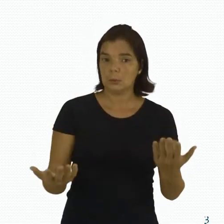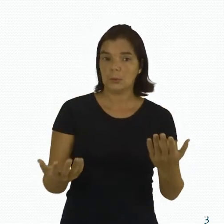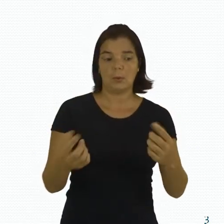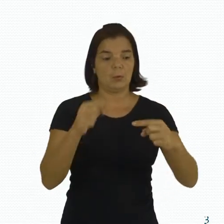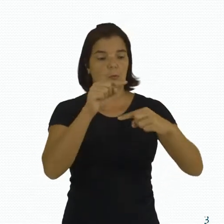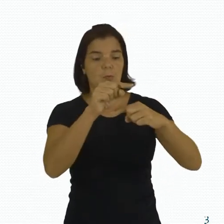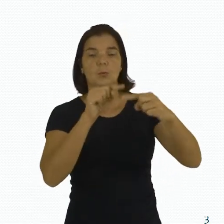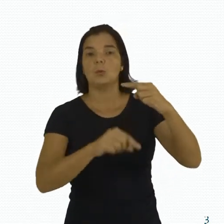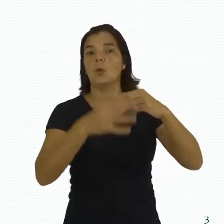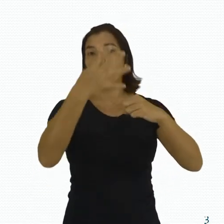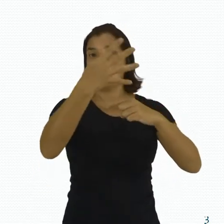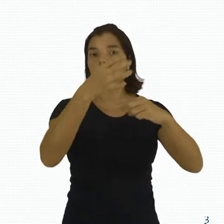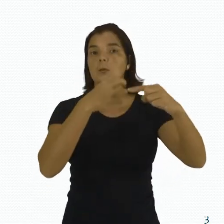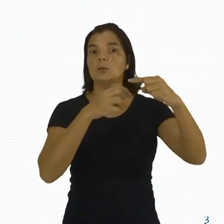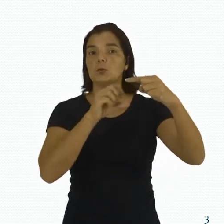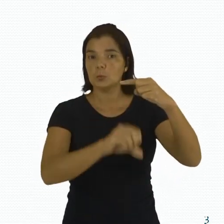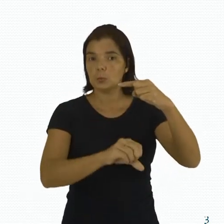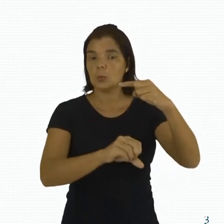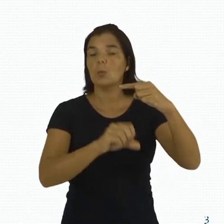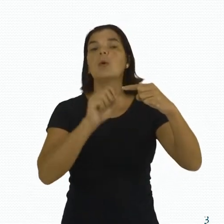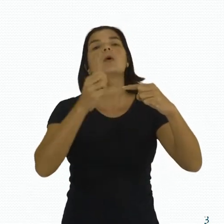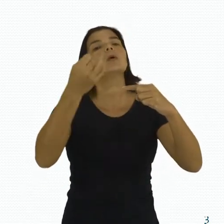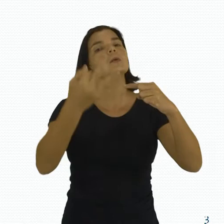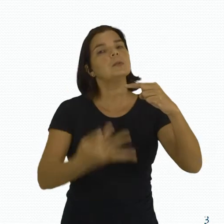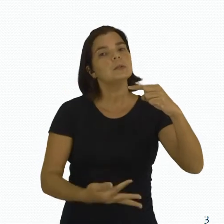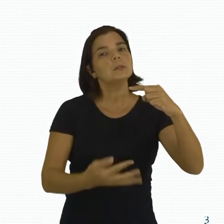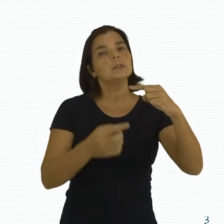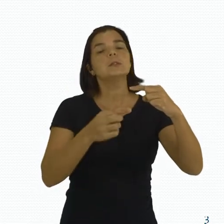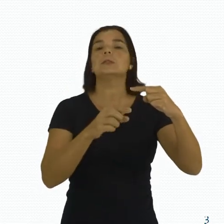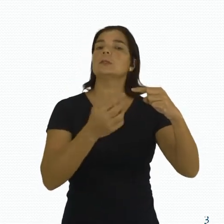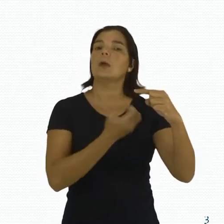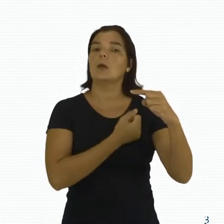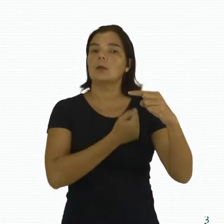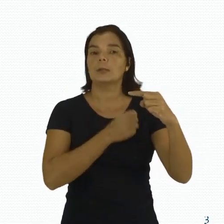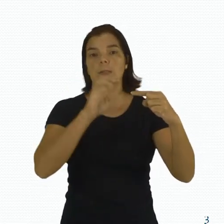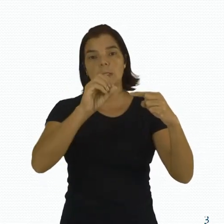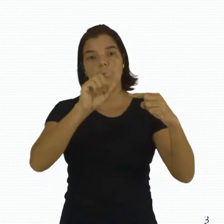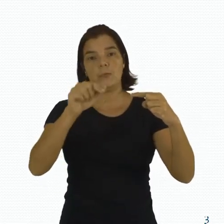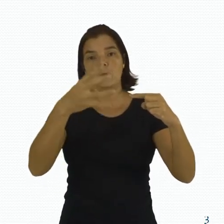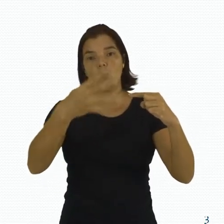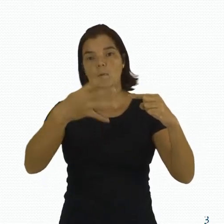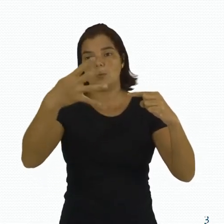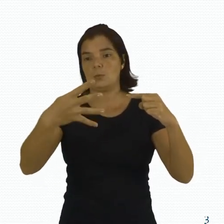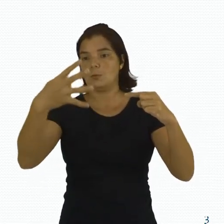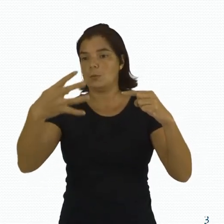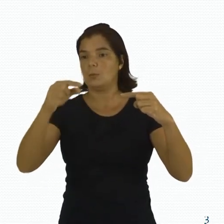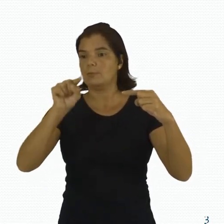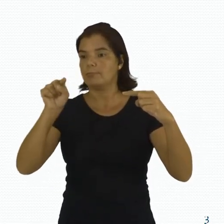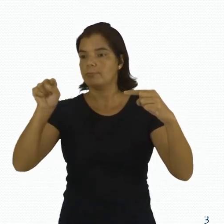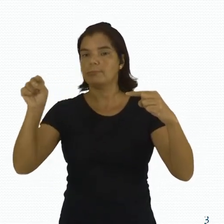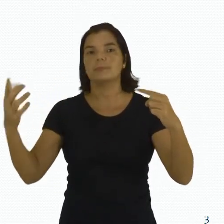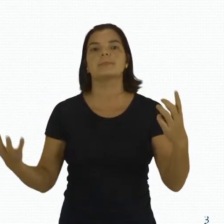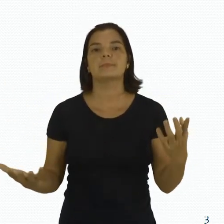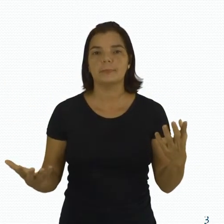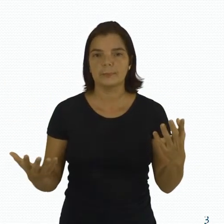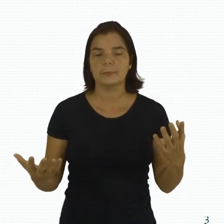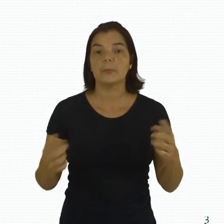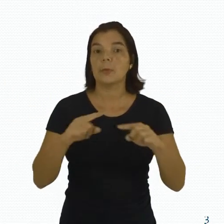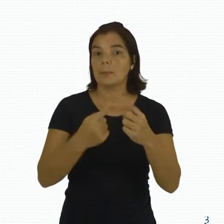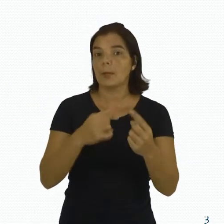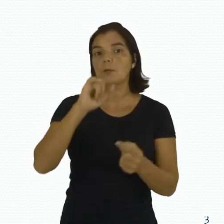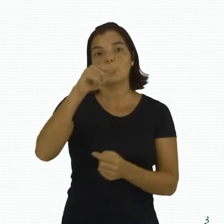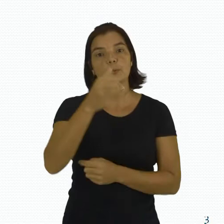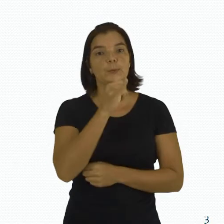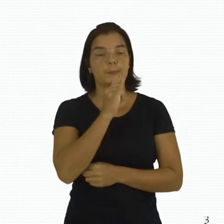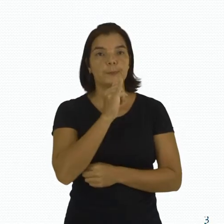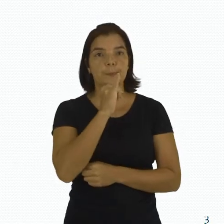a fração 4 sobre 9, eu diria que é a fração geratriz da dízima 0,444 e assim por diante. Mais um